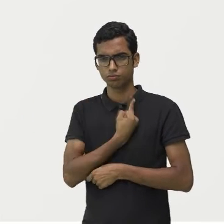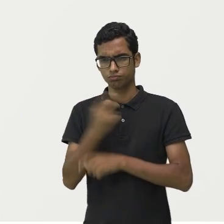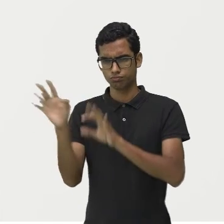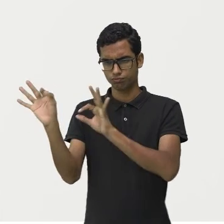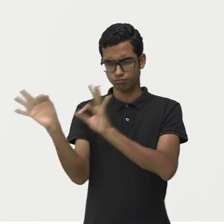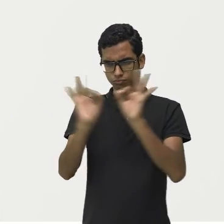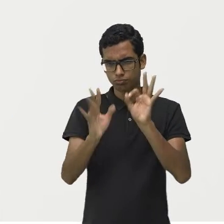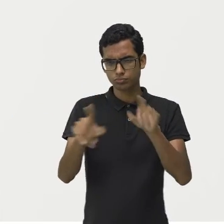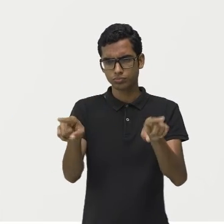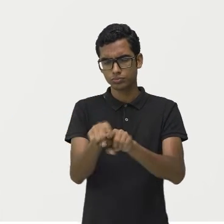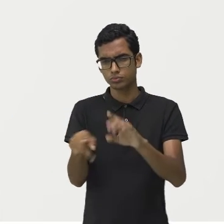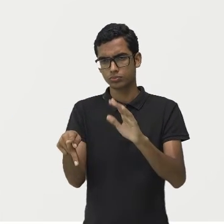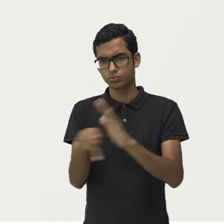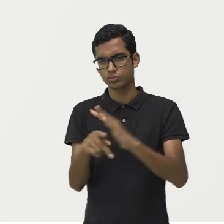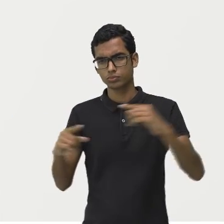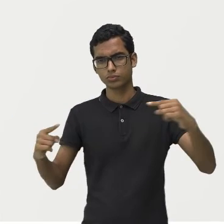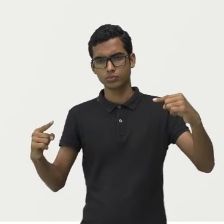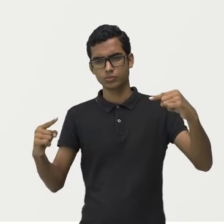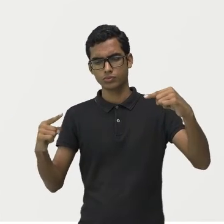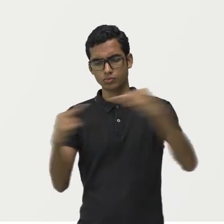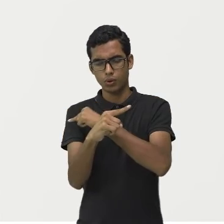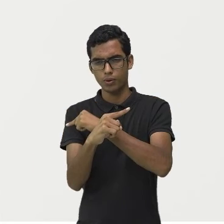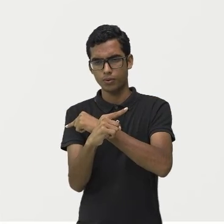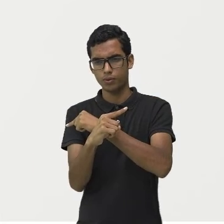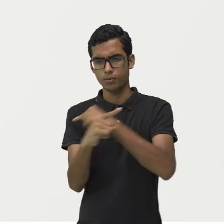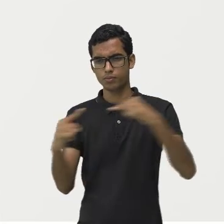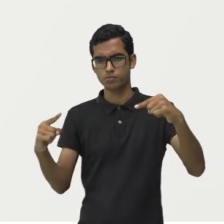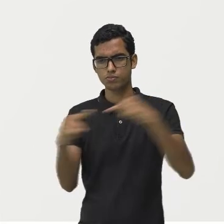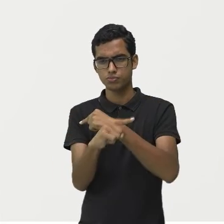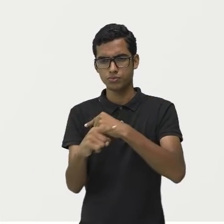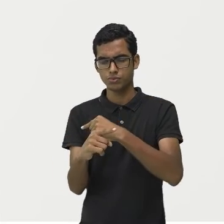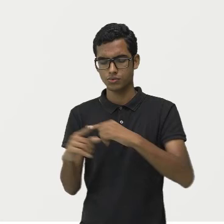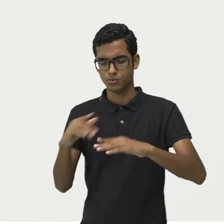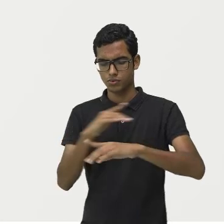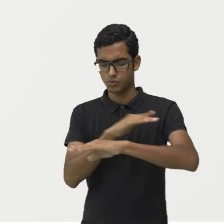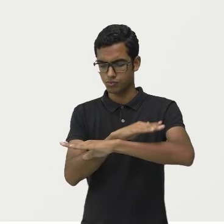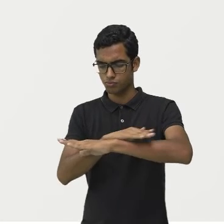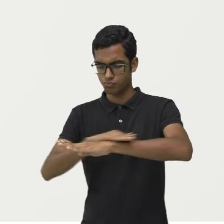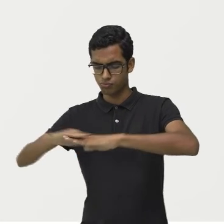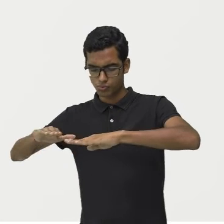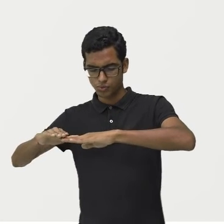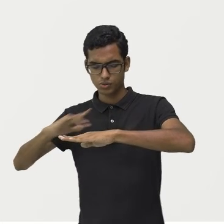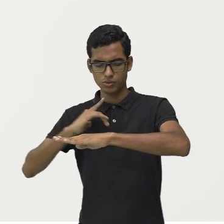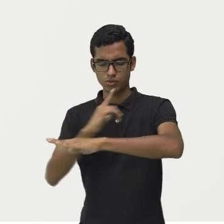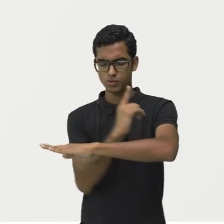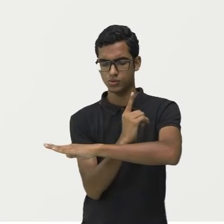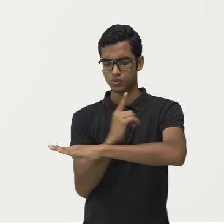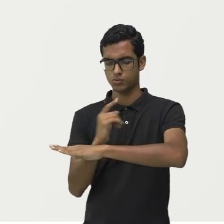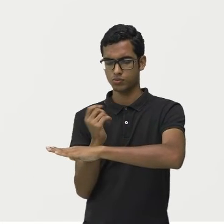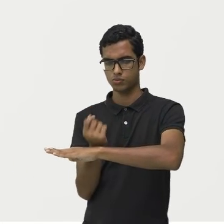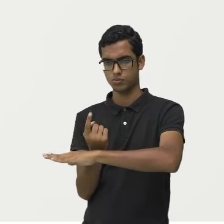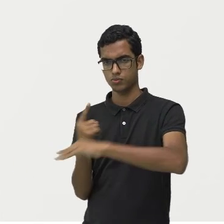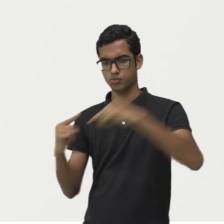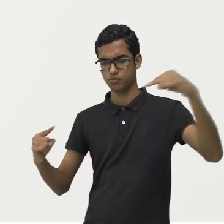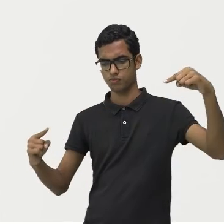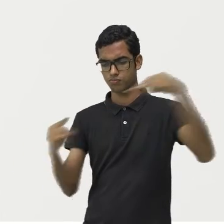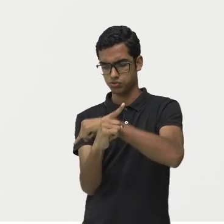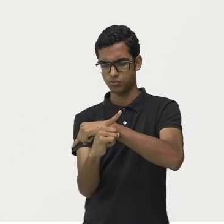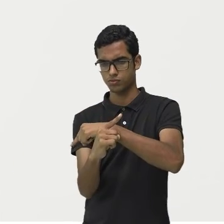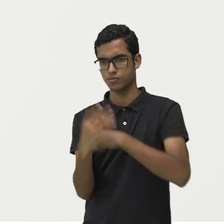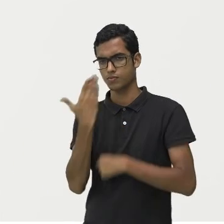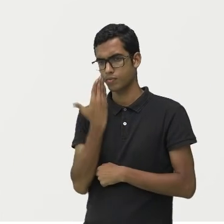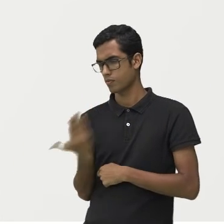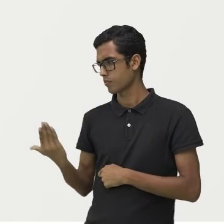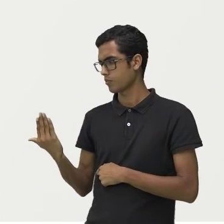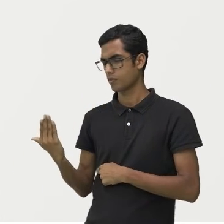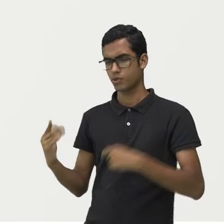um raio, olha, que ele está incidindo no nosso centro de curvatura. Olha aí, ele incide